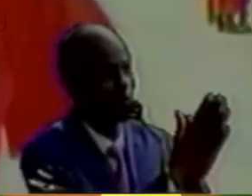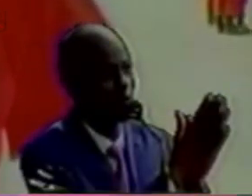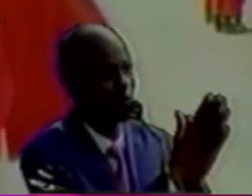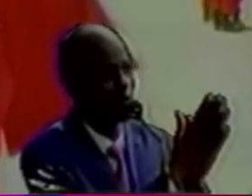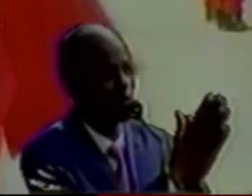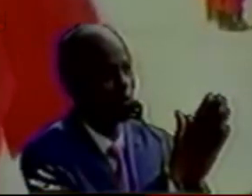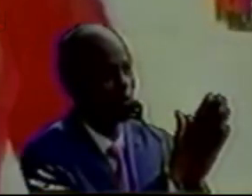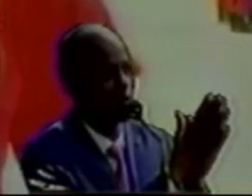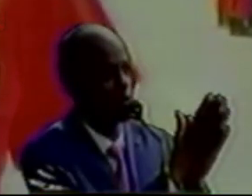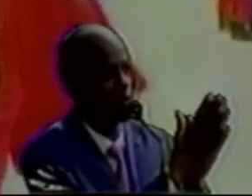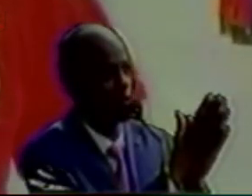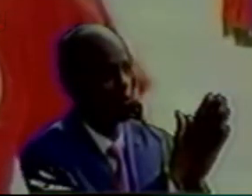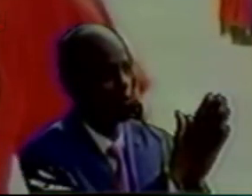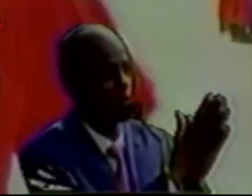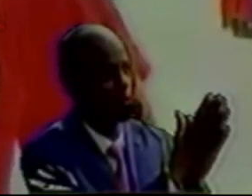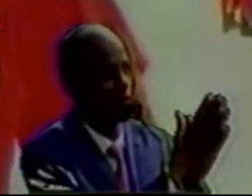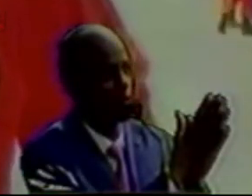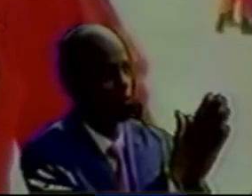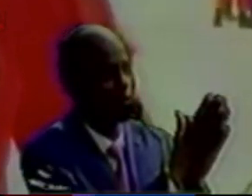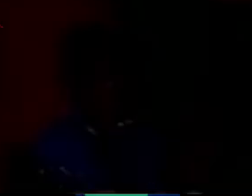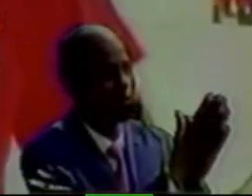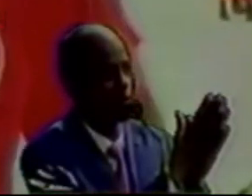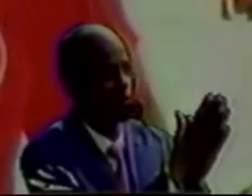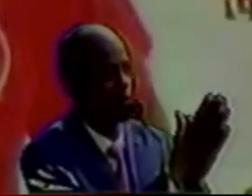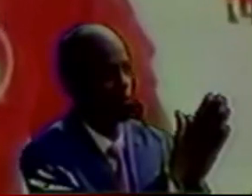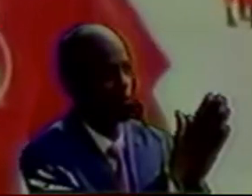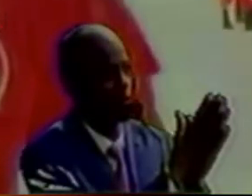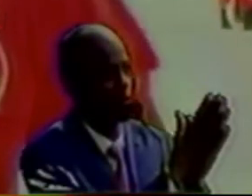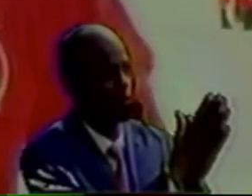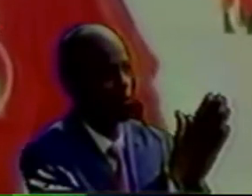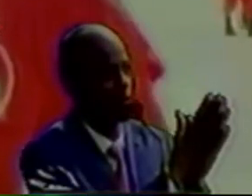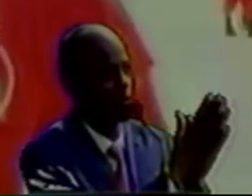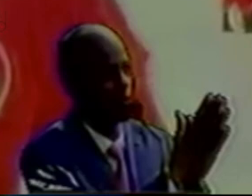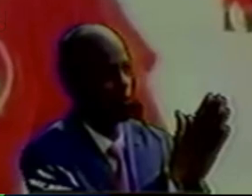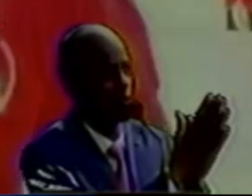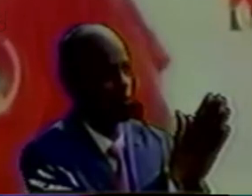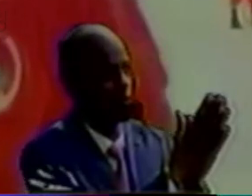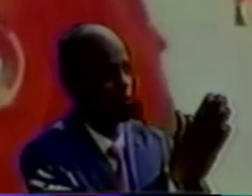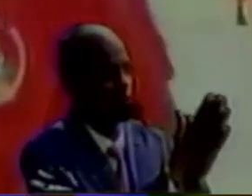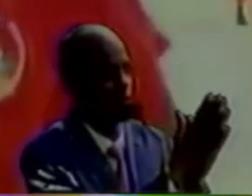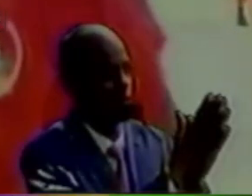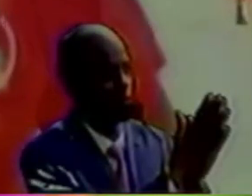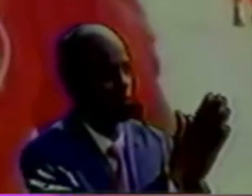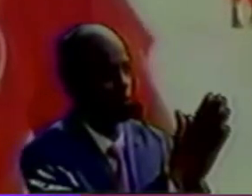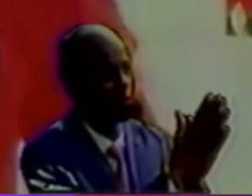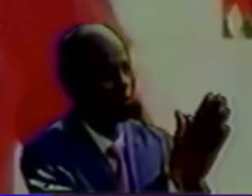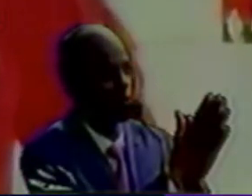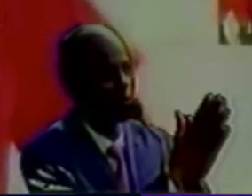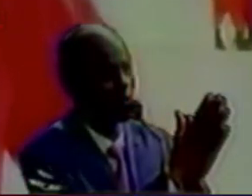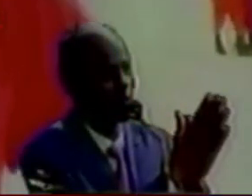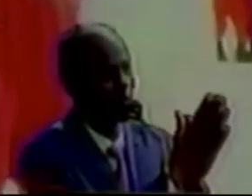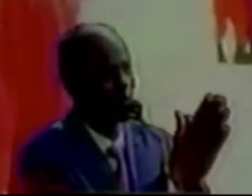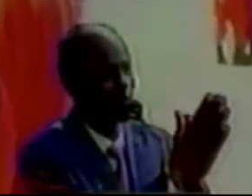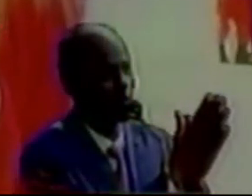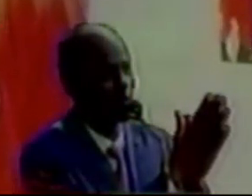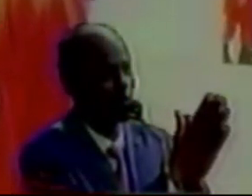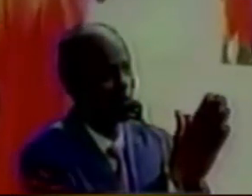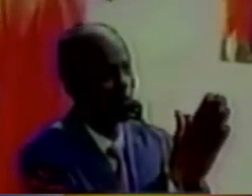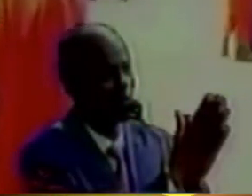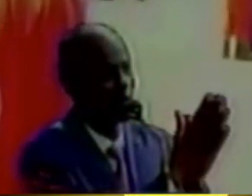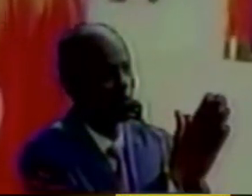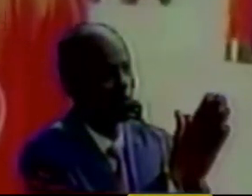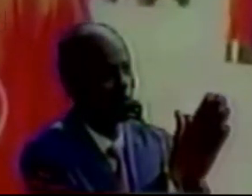normal hoje para receber o Brasil com muita alegria. Então nós dizemos, equipe que vinha